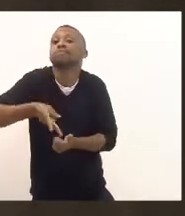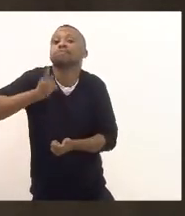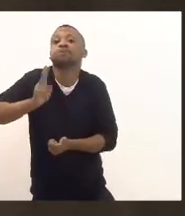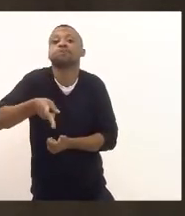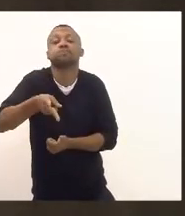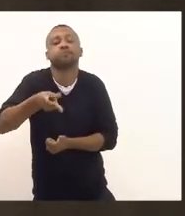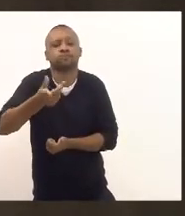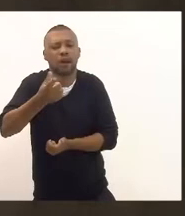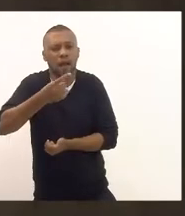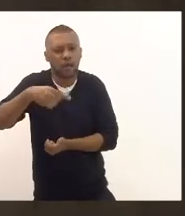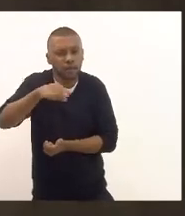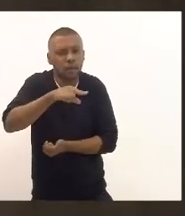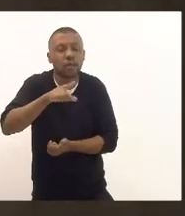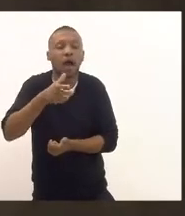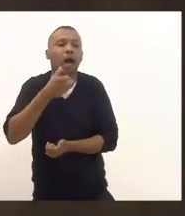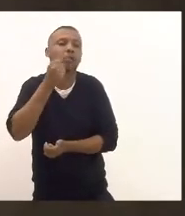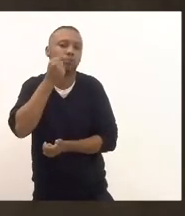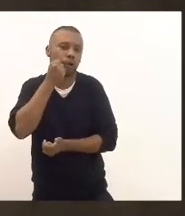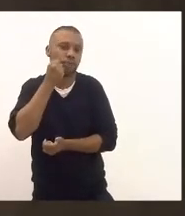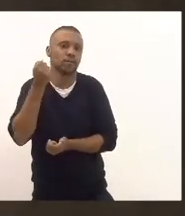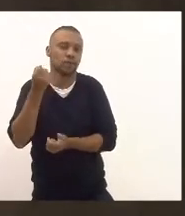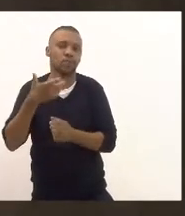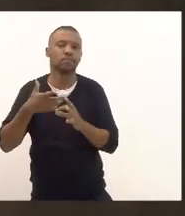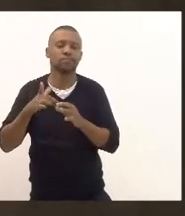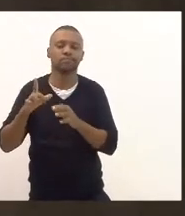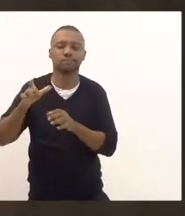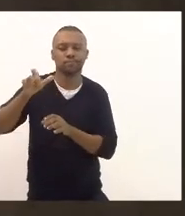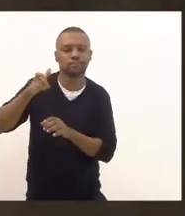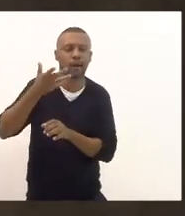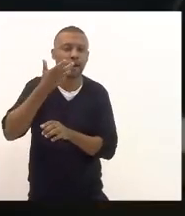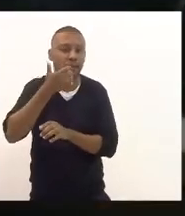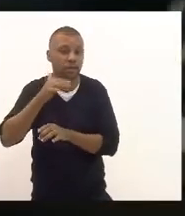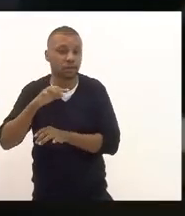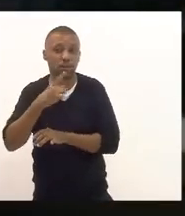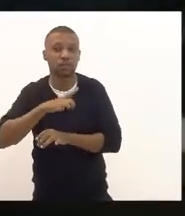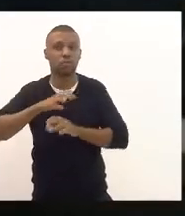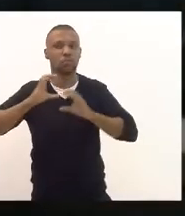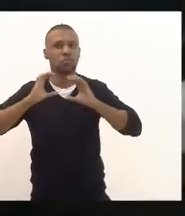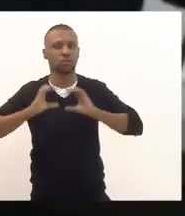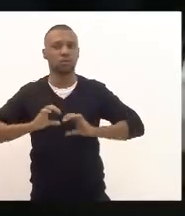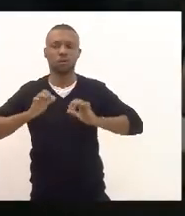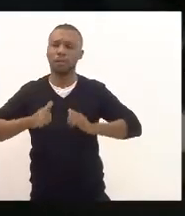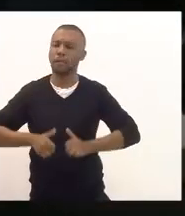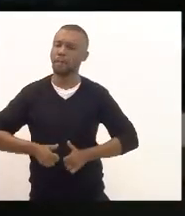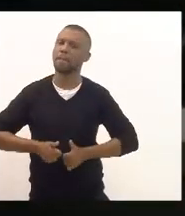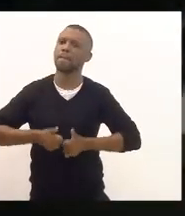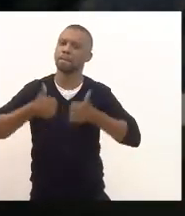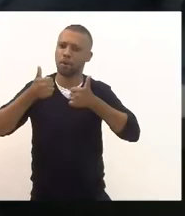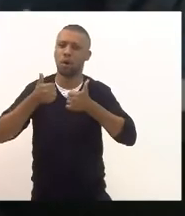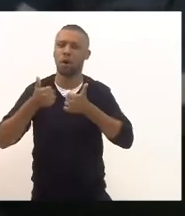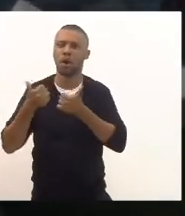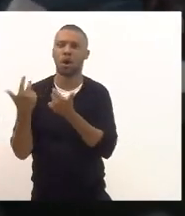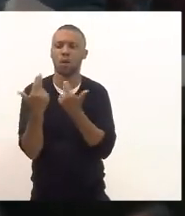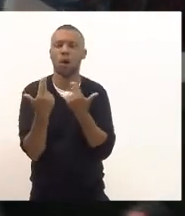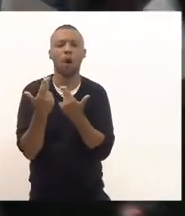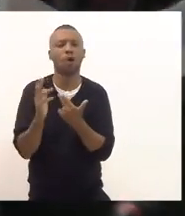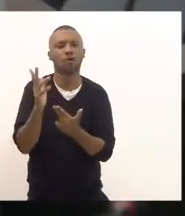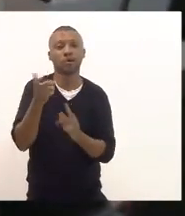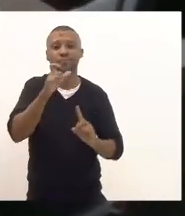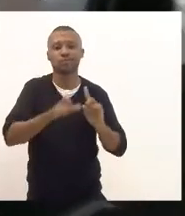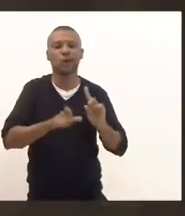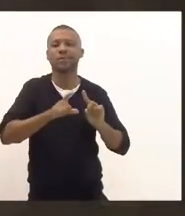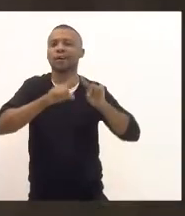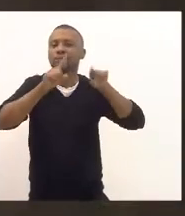aqueles que adotam para que possamos ter um cidadão melhor como aconteceu aqui com a nossa